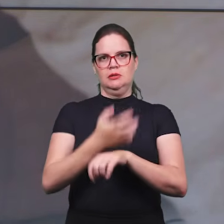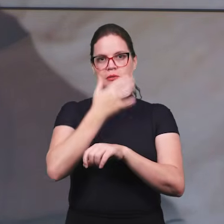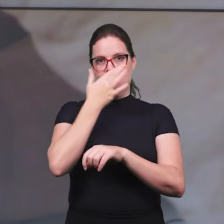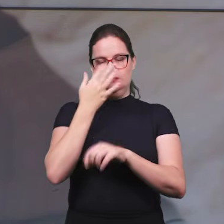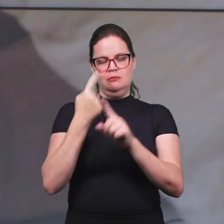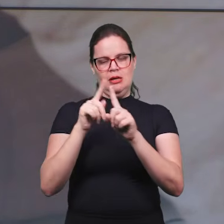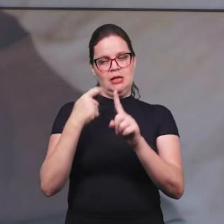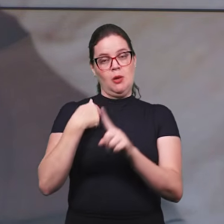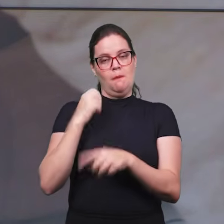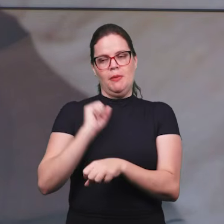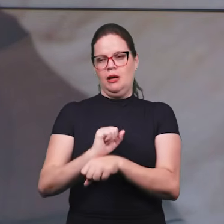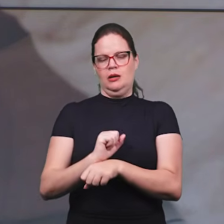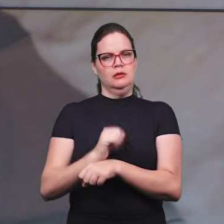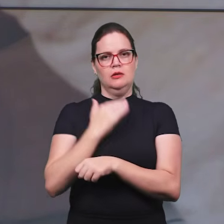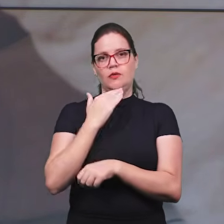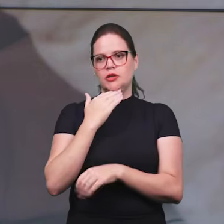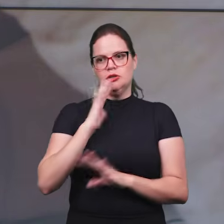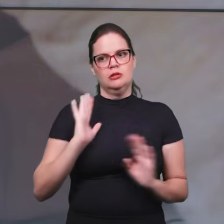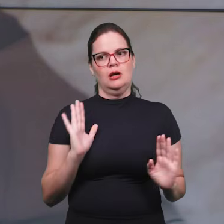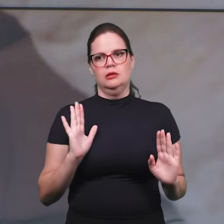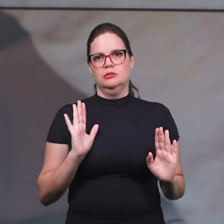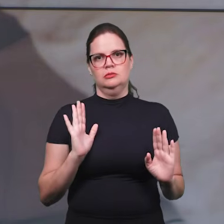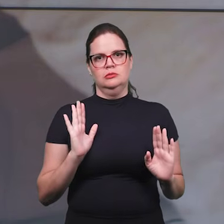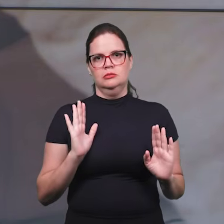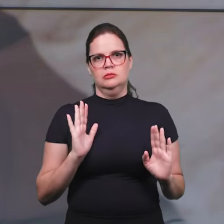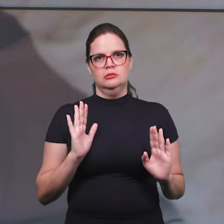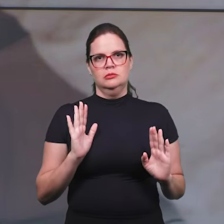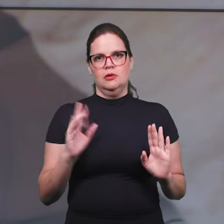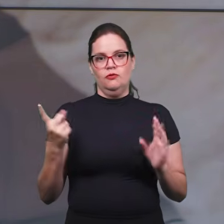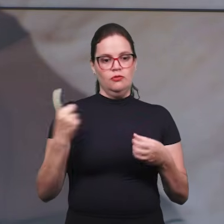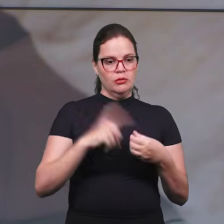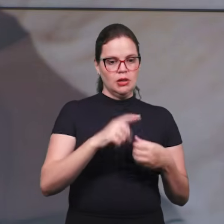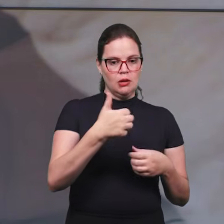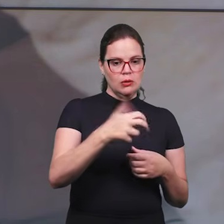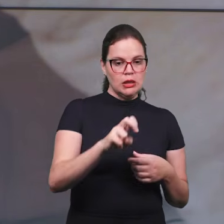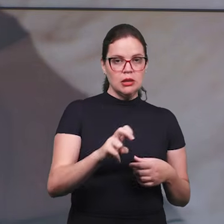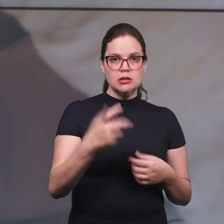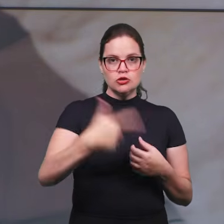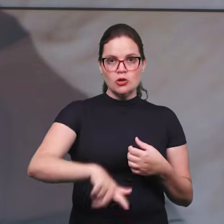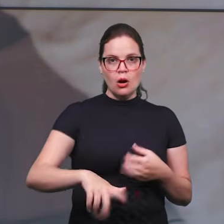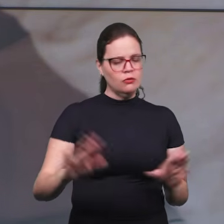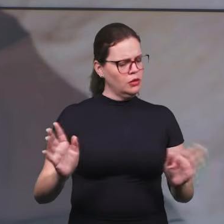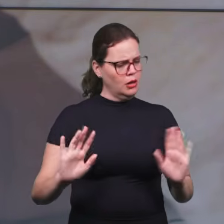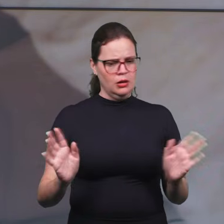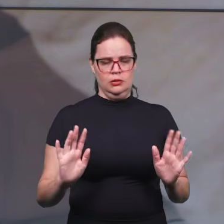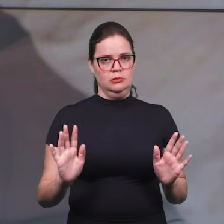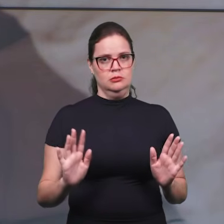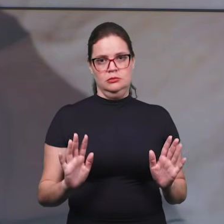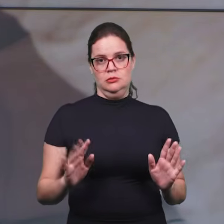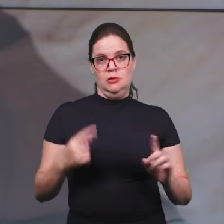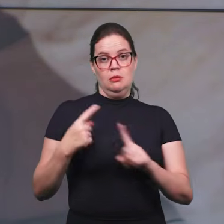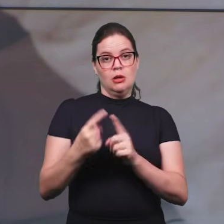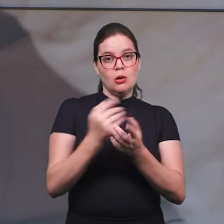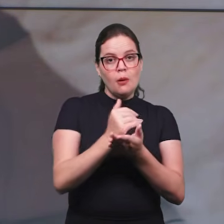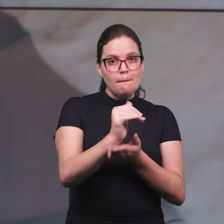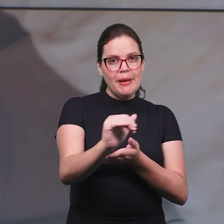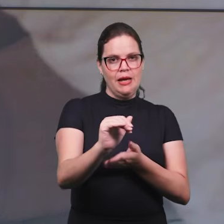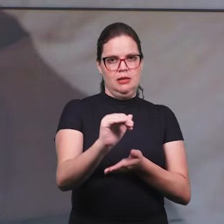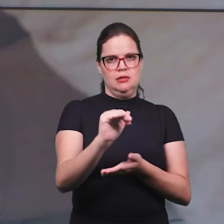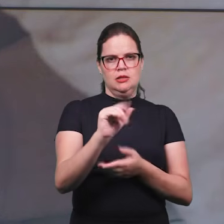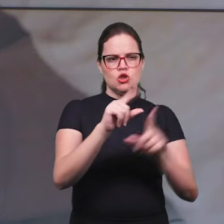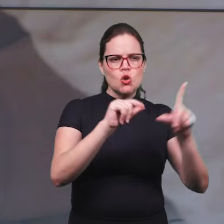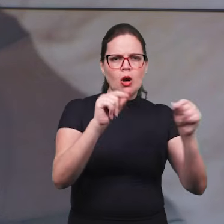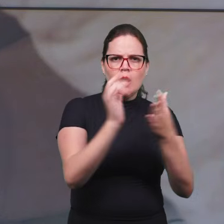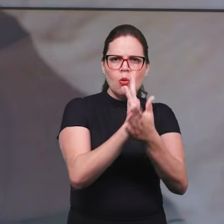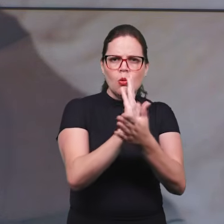matérias, mas aí eu parei. Não adianta você querer voltar com essas 15 matérias de novo, tá? Comece a cair com